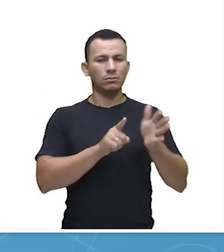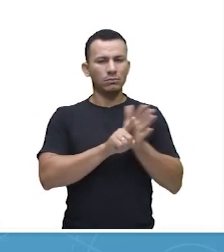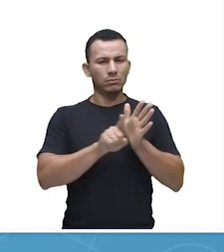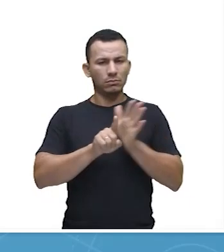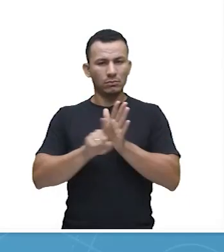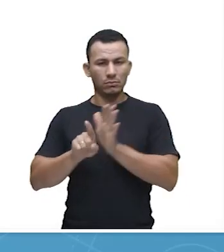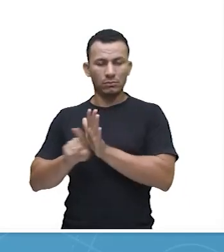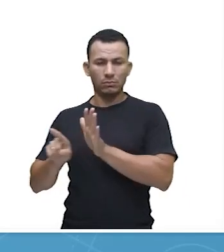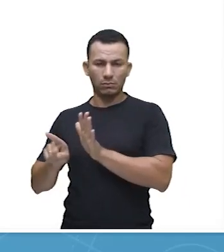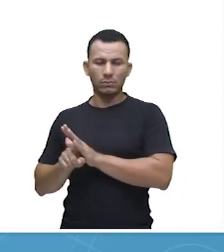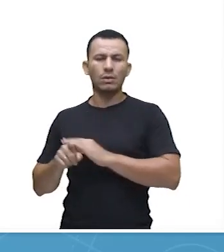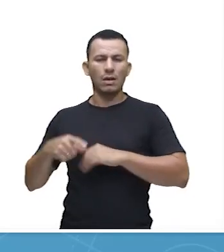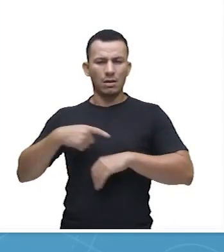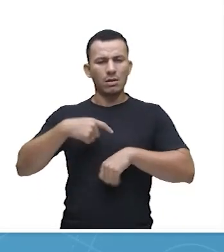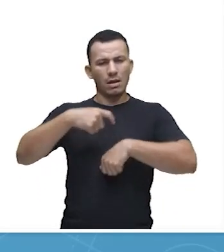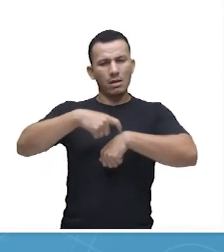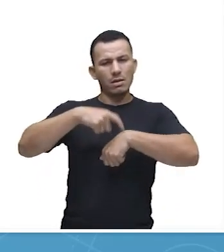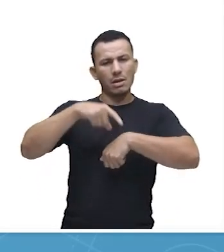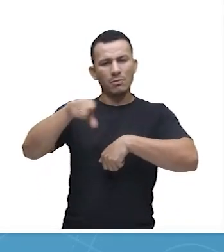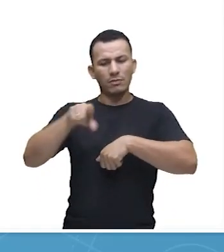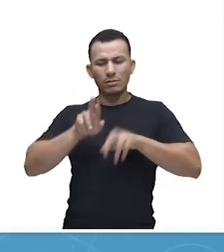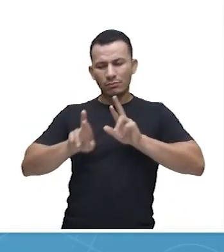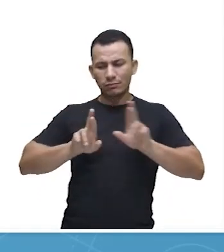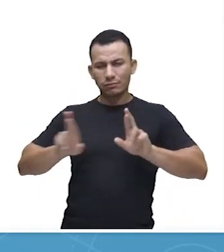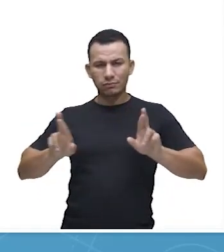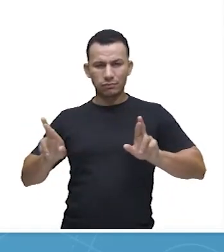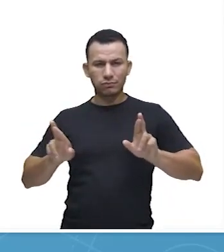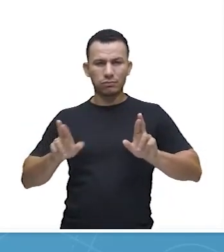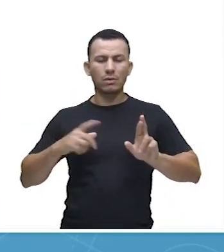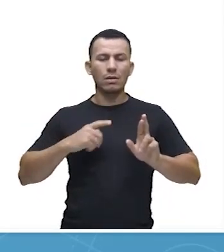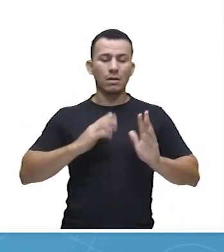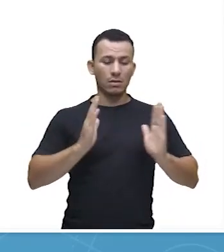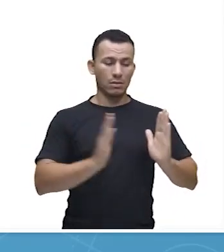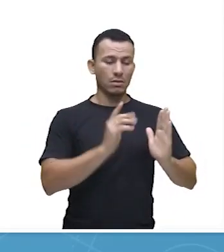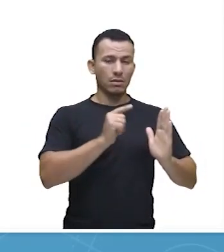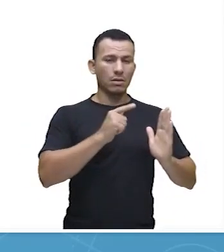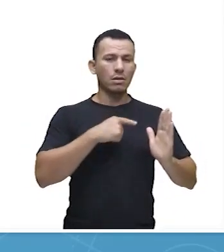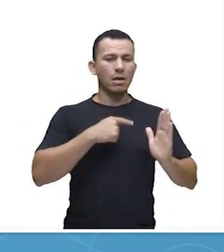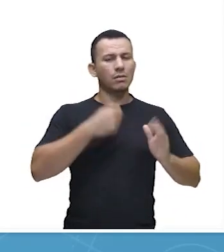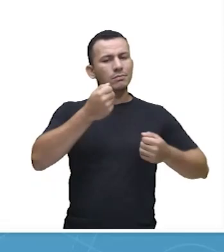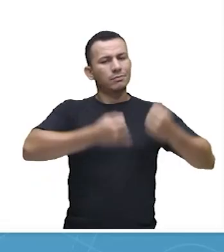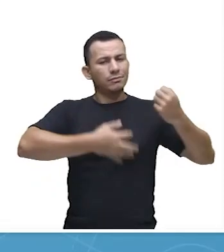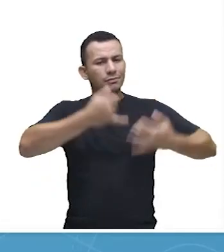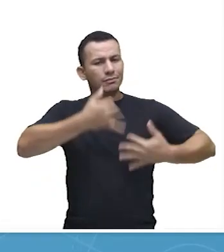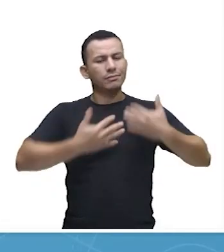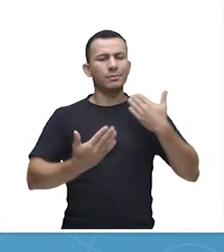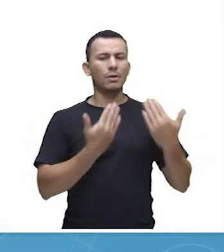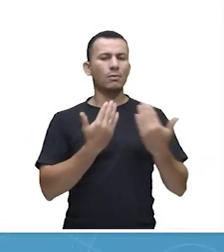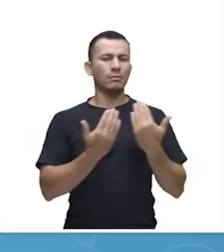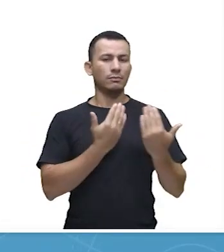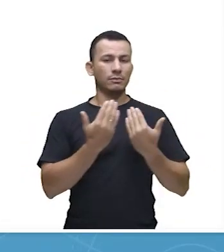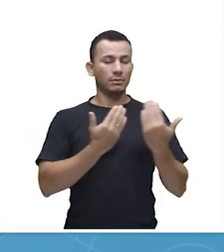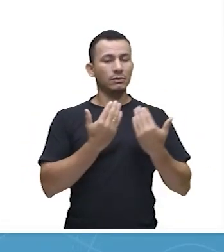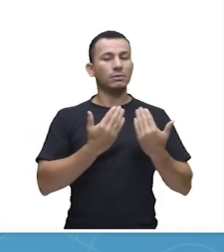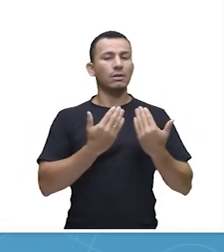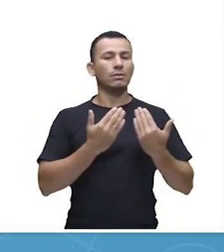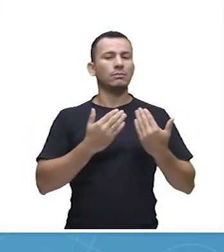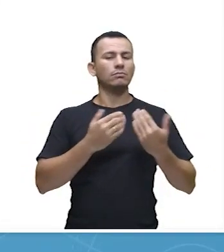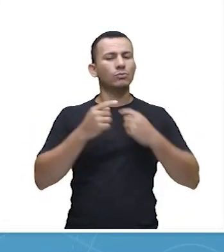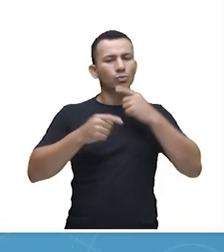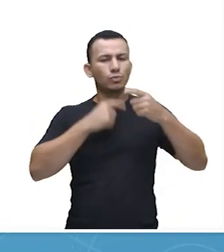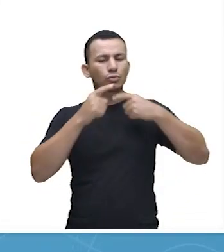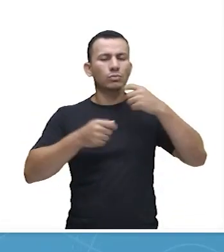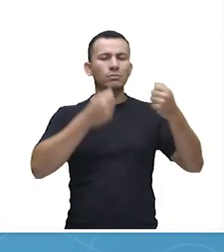em separado e entre uma e outra eu apareço aqui com vocês para a gente conversar e esclarecer qual seria